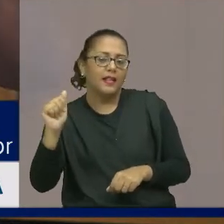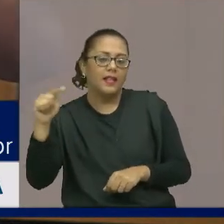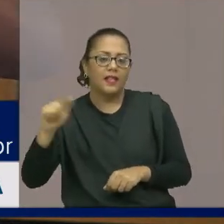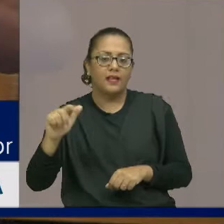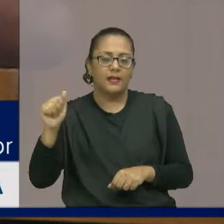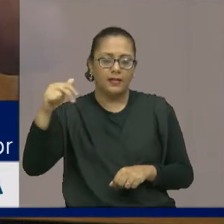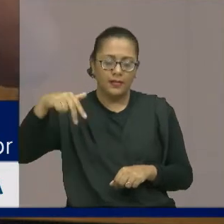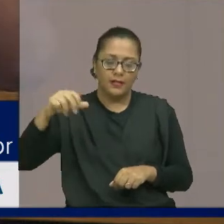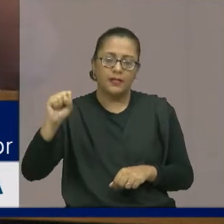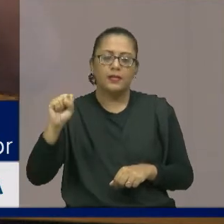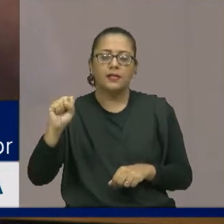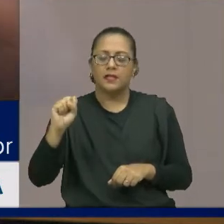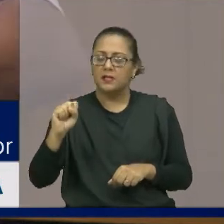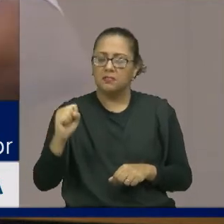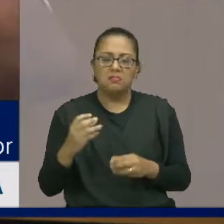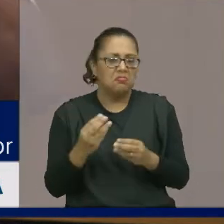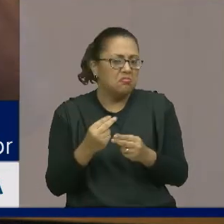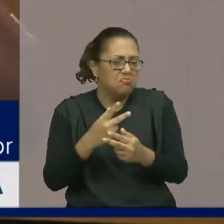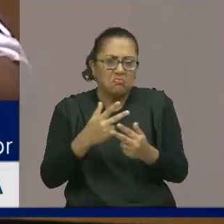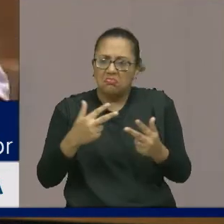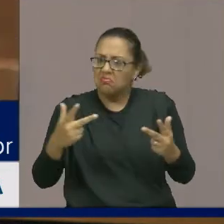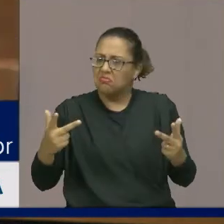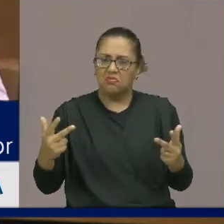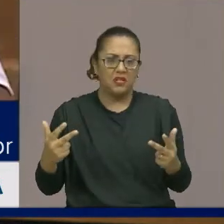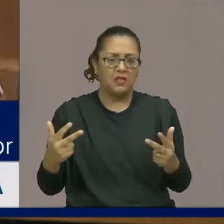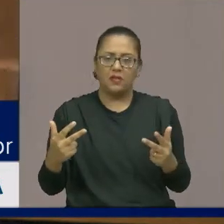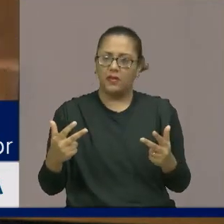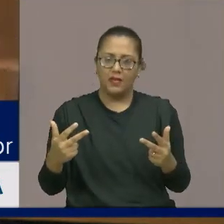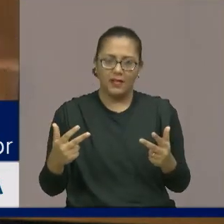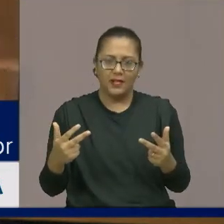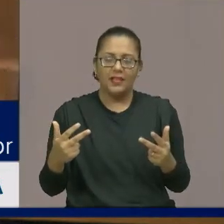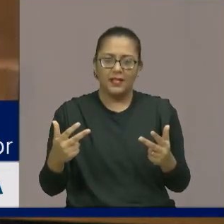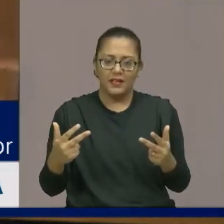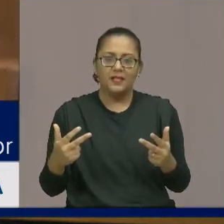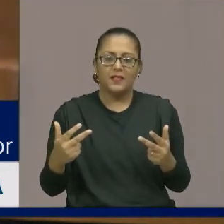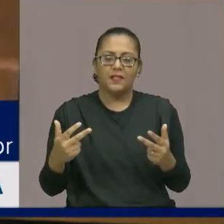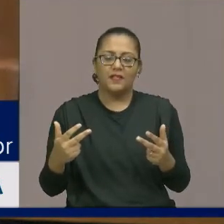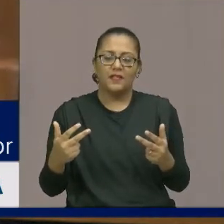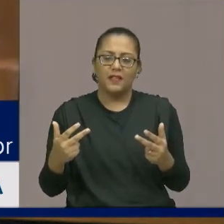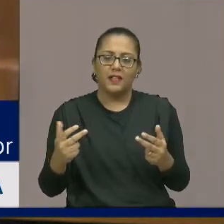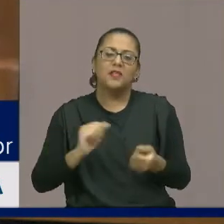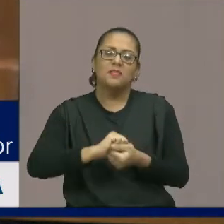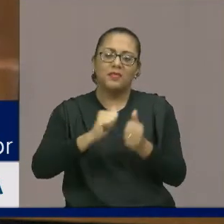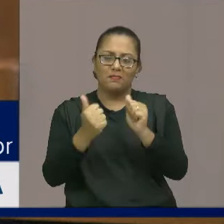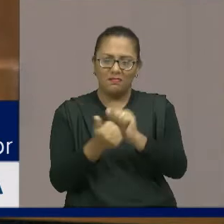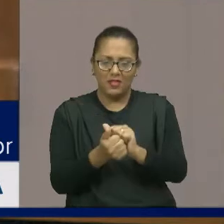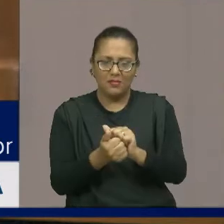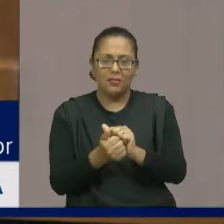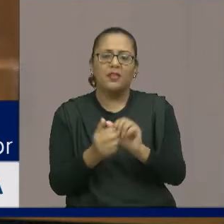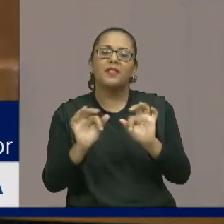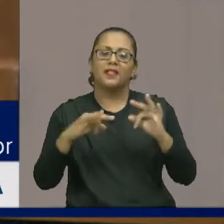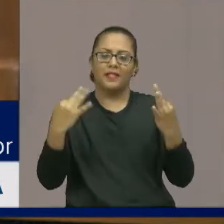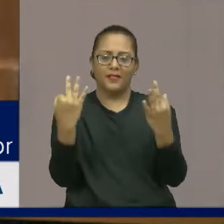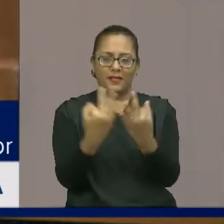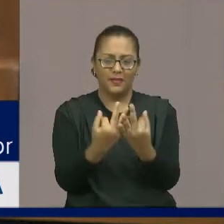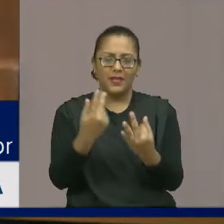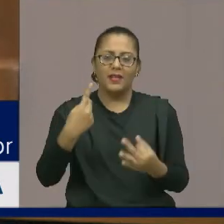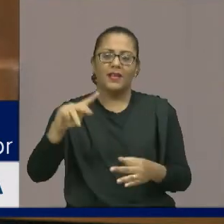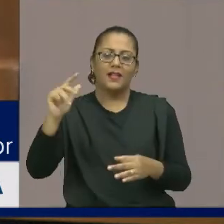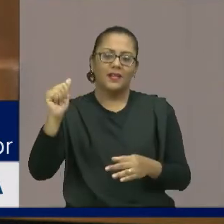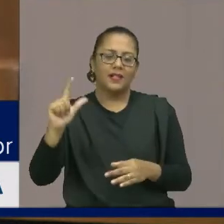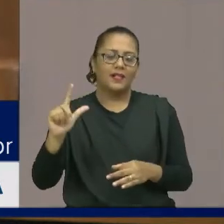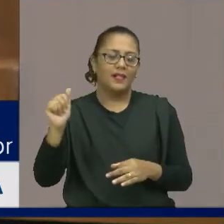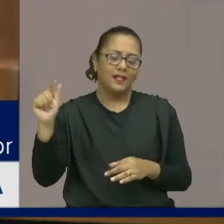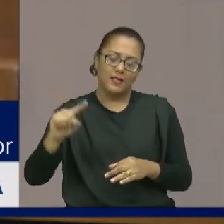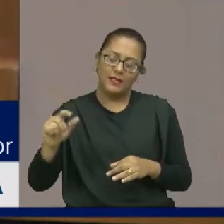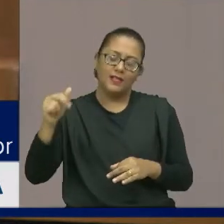muitos idiomas, mais de 50 países e muito mais, sobre a Academia Calazans Camargo, o nosso trabalho, nossos atletas. Não é?